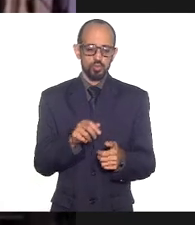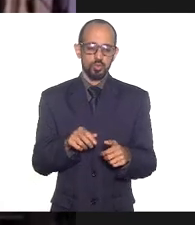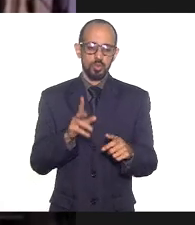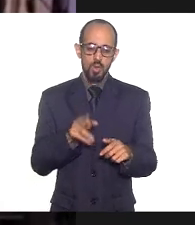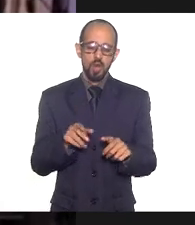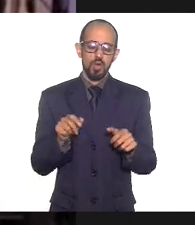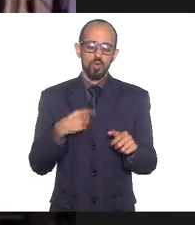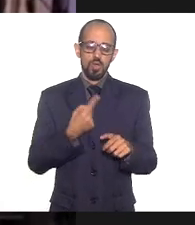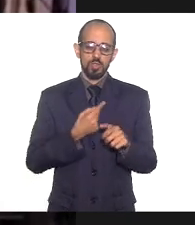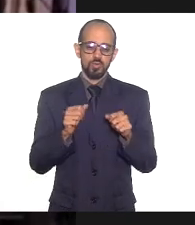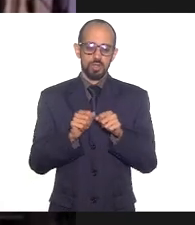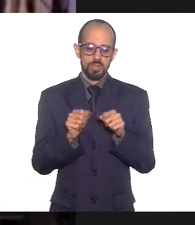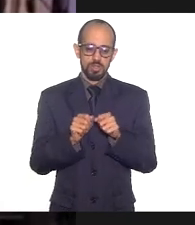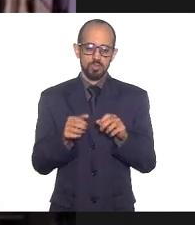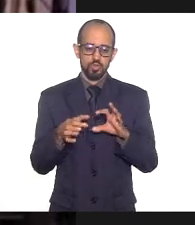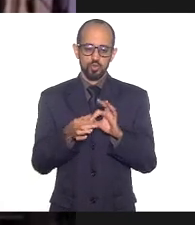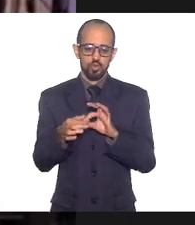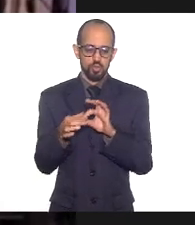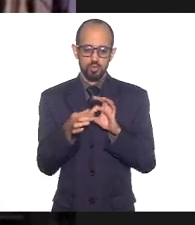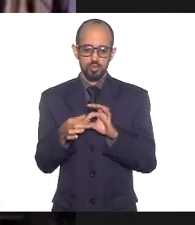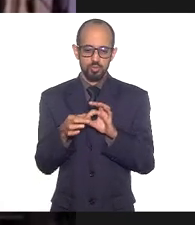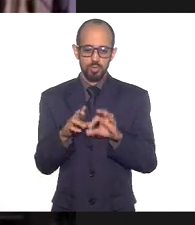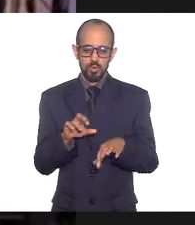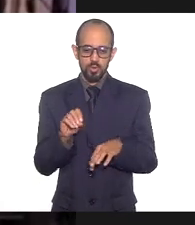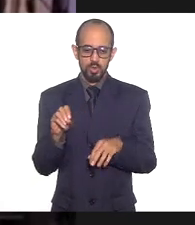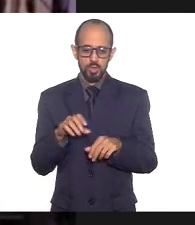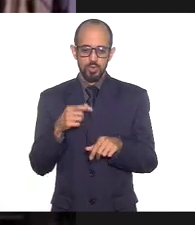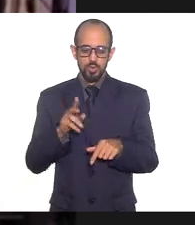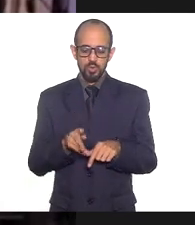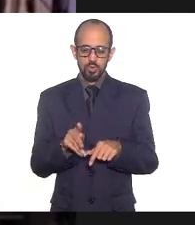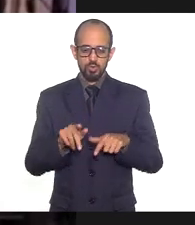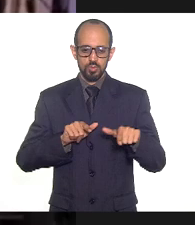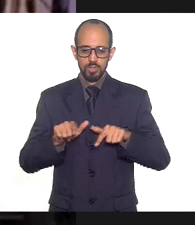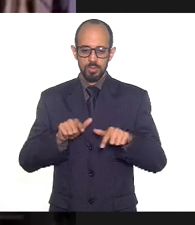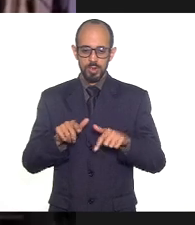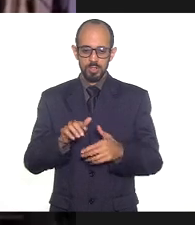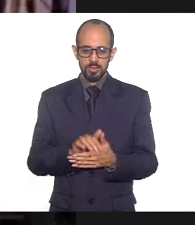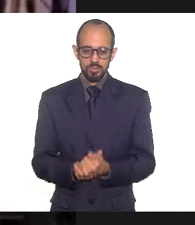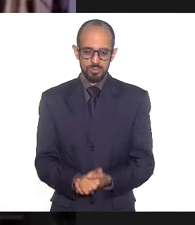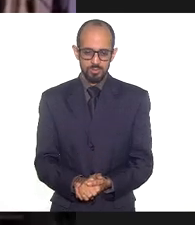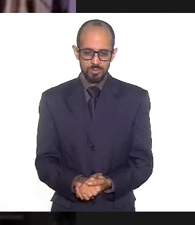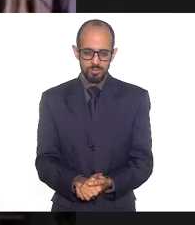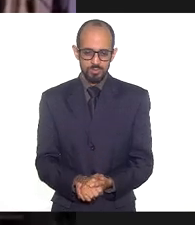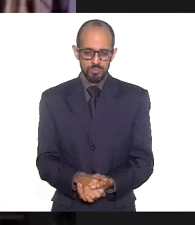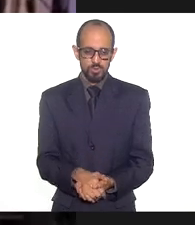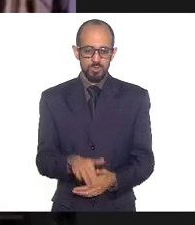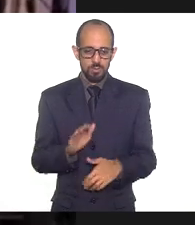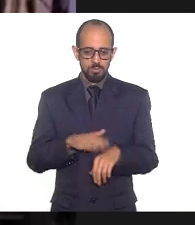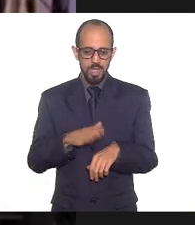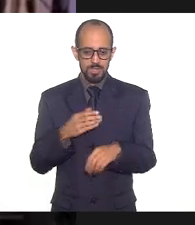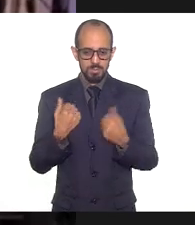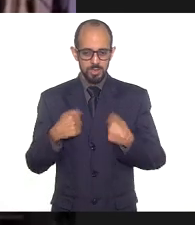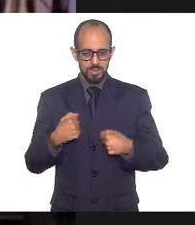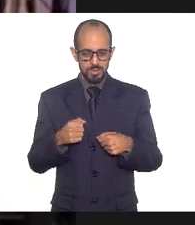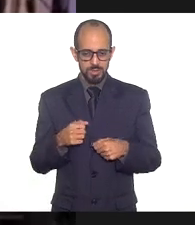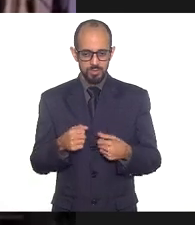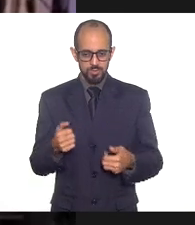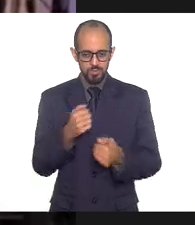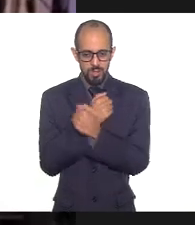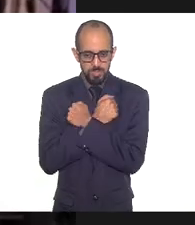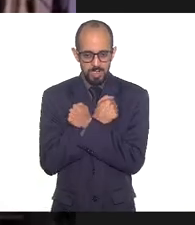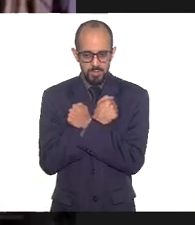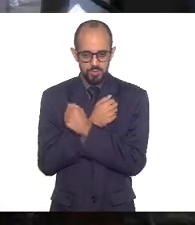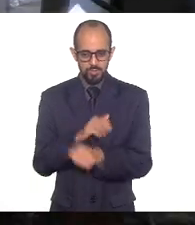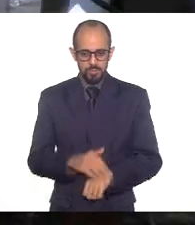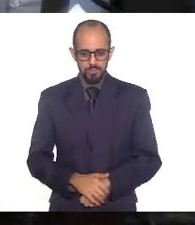Todos Juntos pelo rio e eu continuo trabalhando pensando o que mais preciso Um